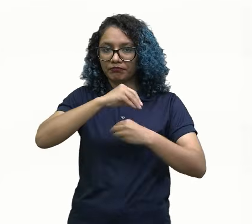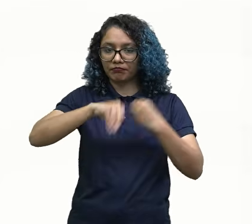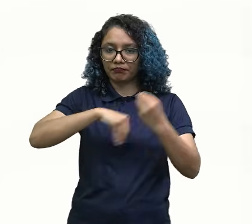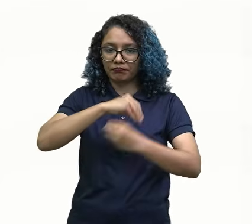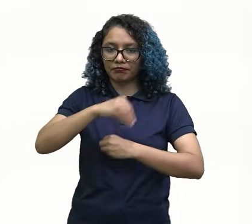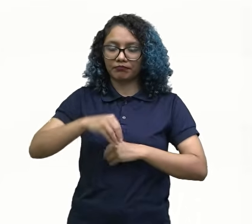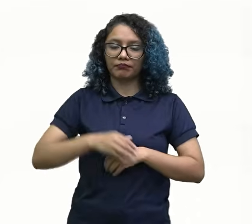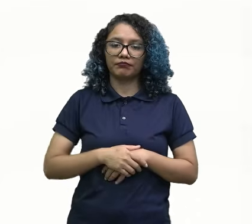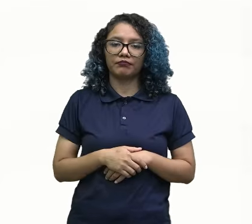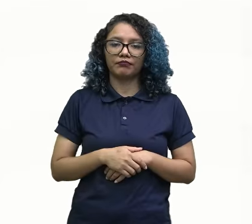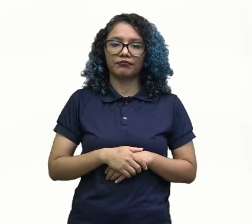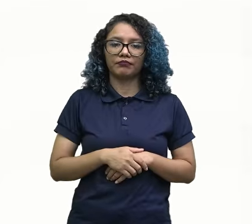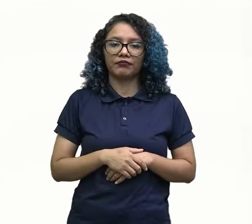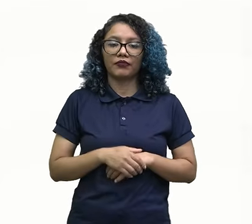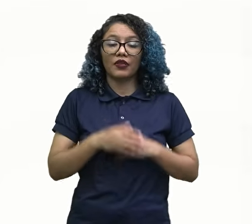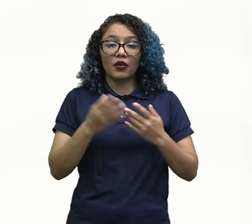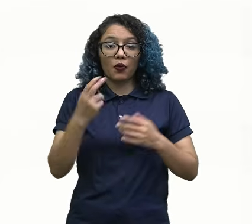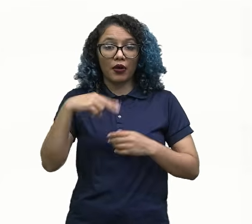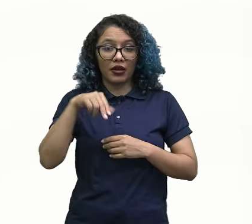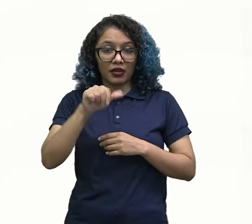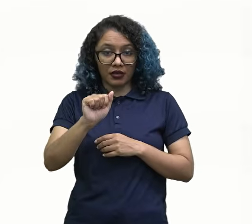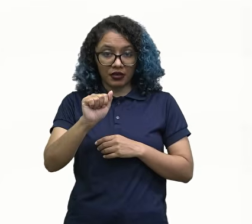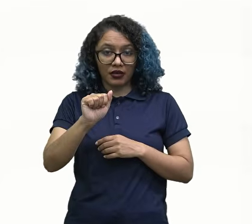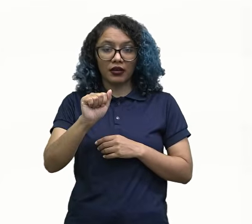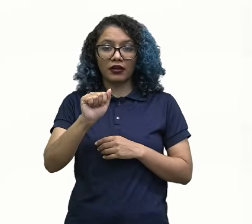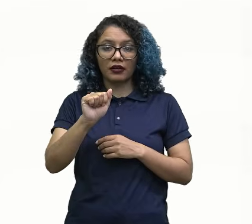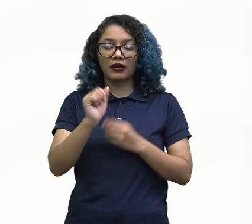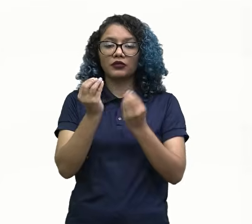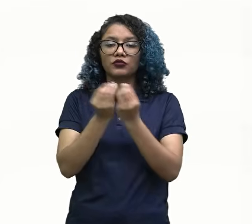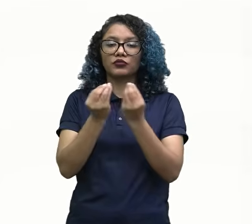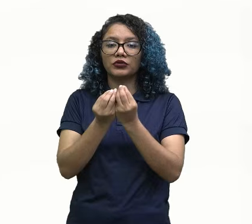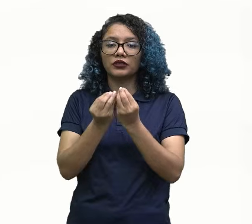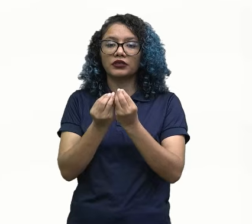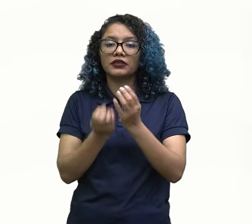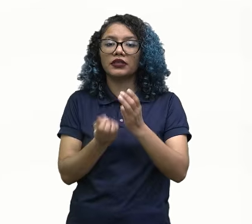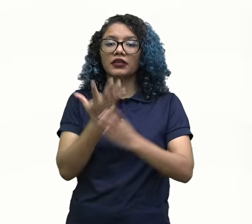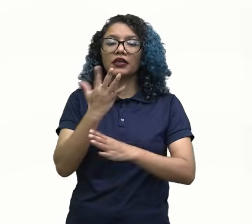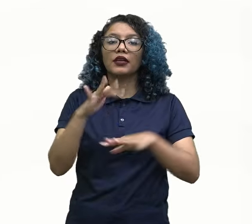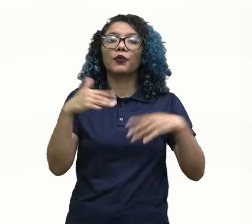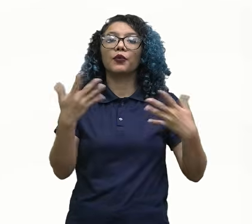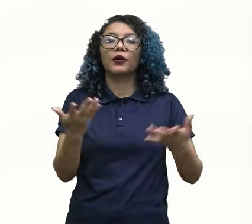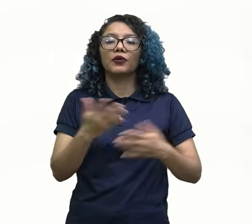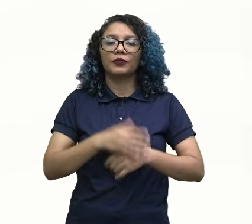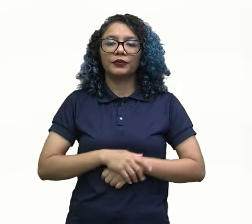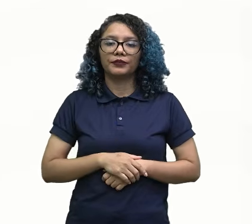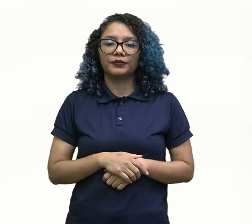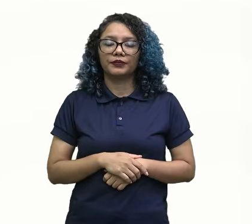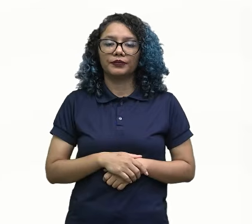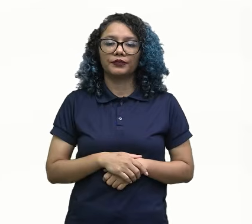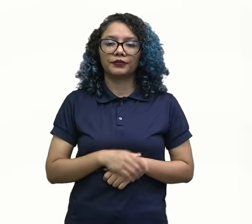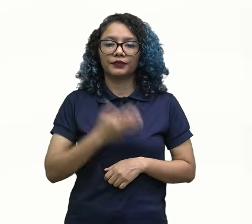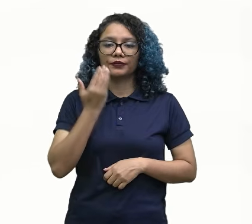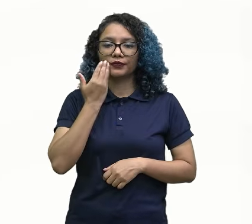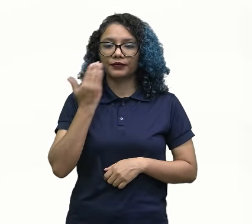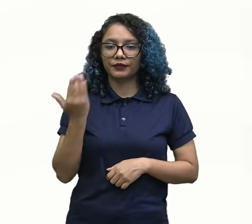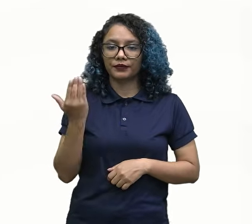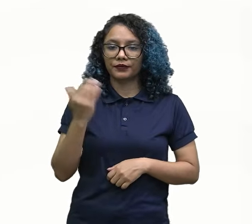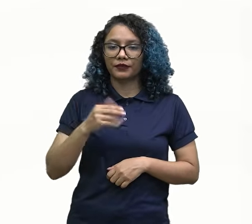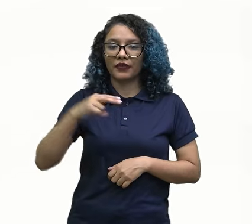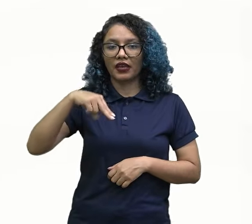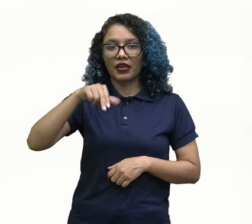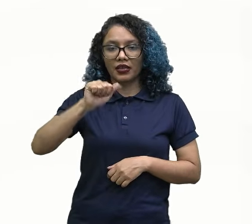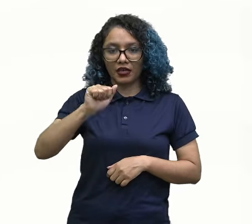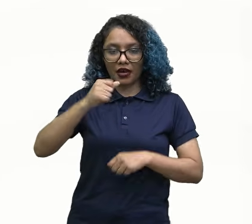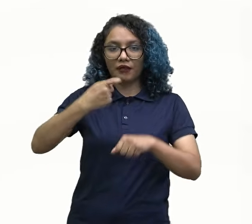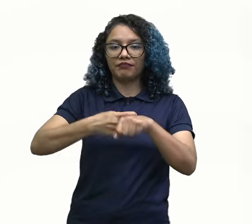No caso aqui do Na, a substância gerada vai ser o Na